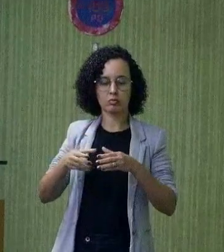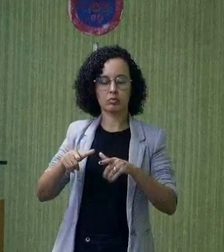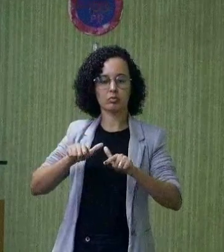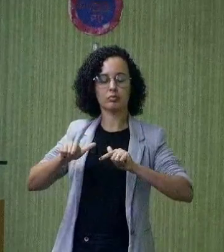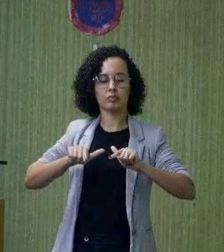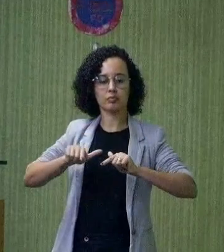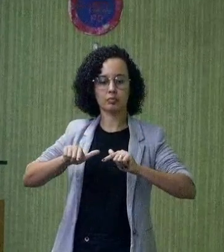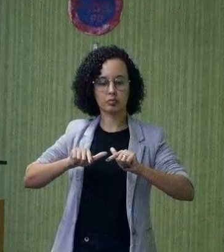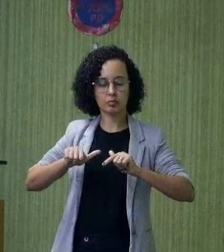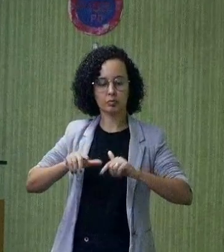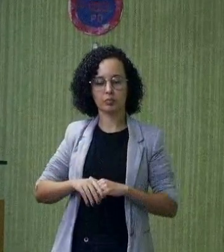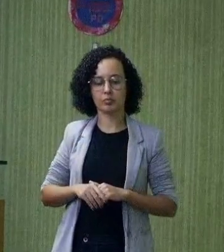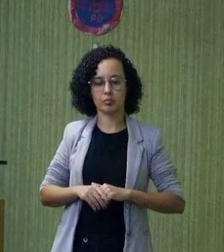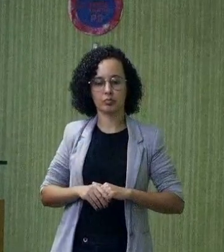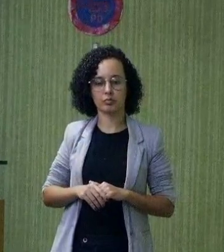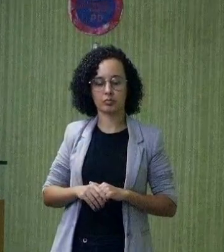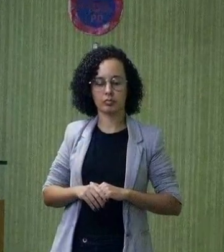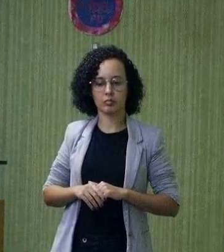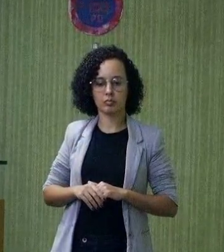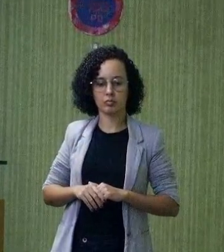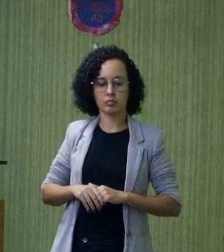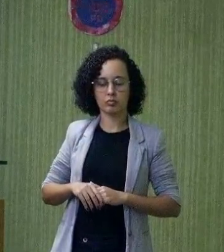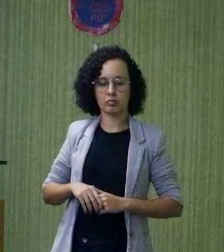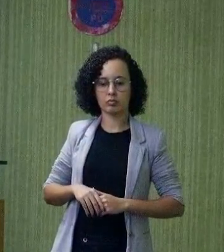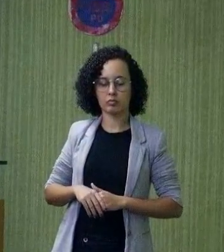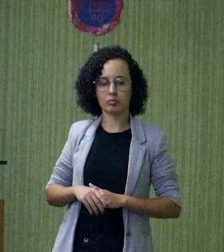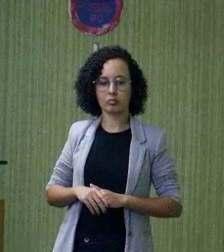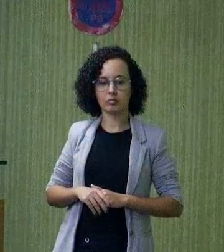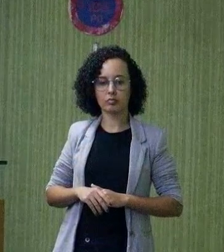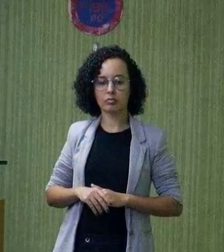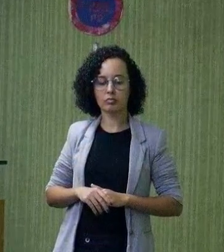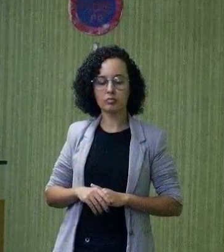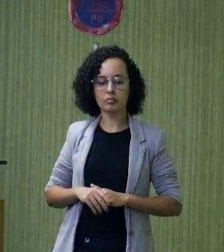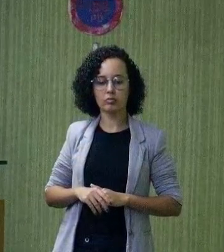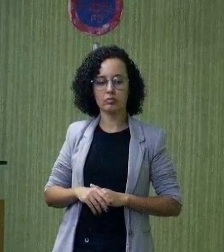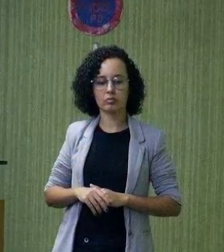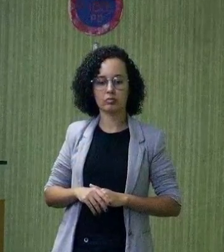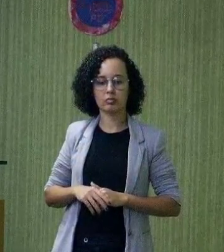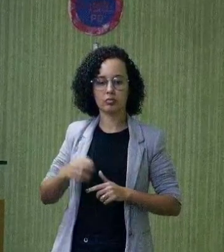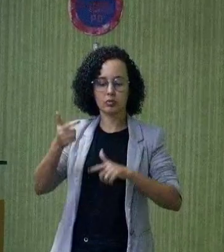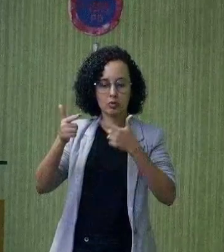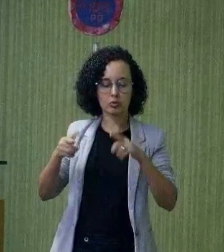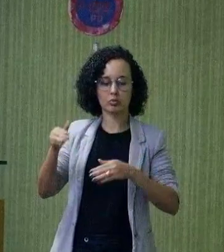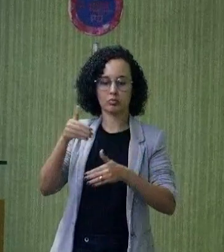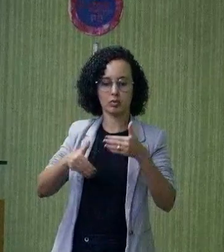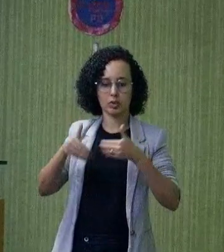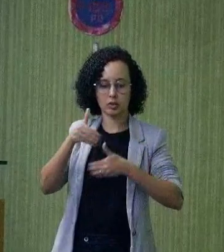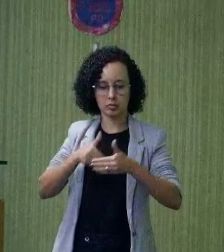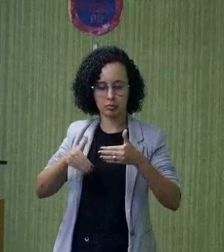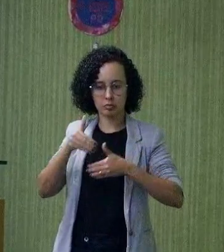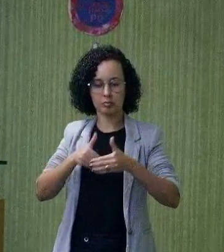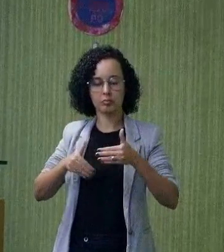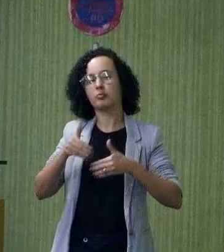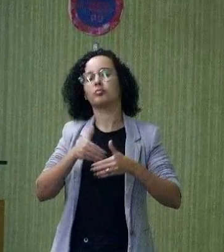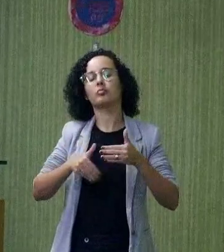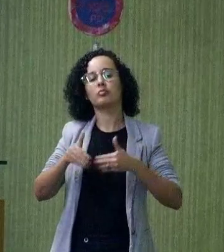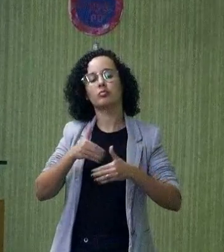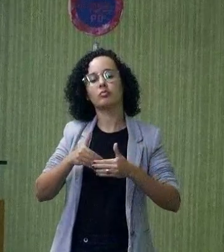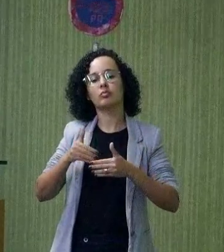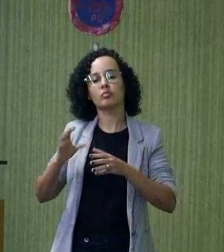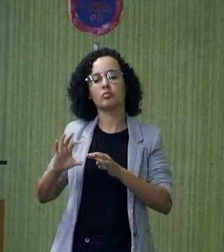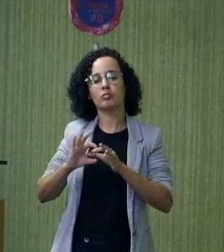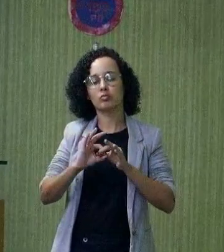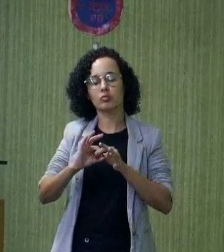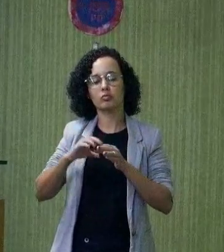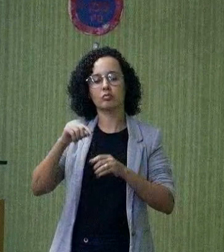do titular e suplente dessas 17 entidades se incorporaram outros participantes ligad ligados essas a essas entidades o que